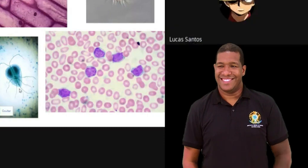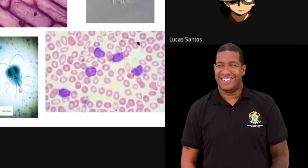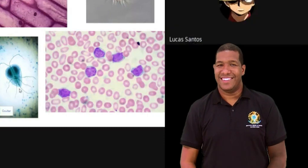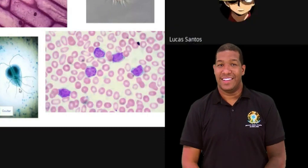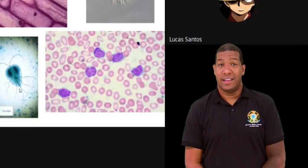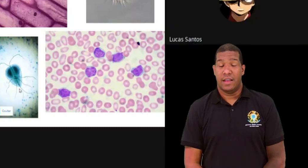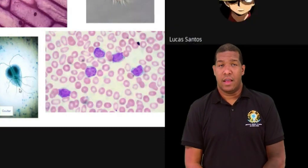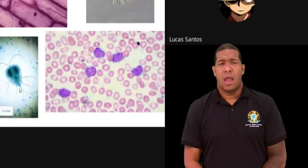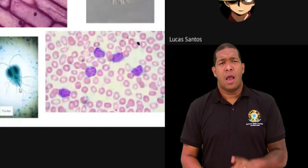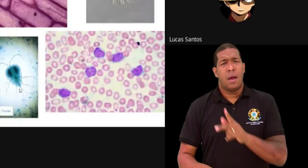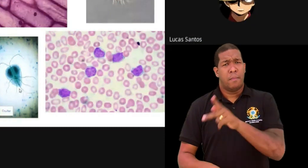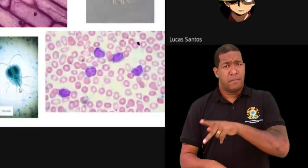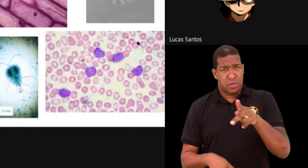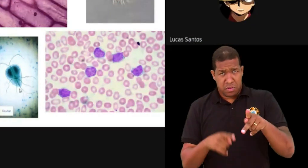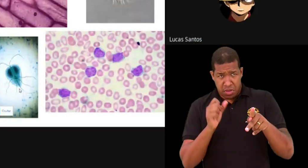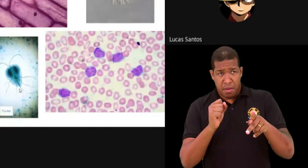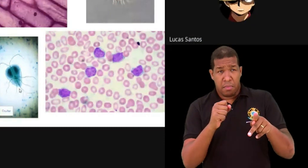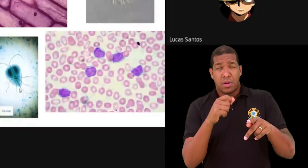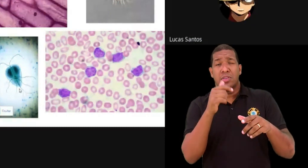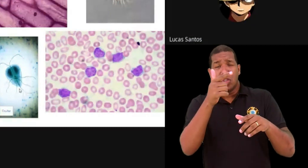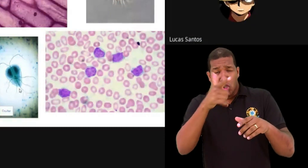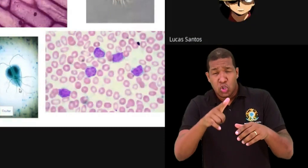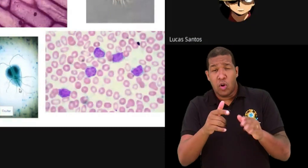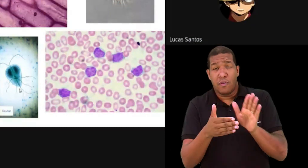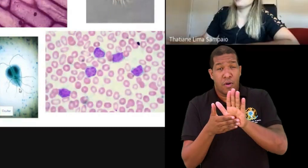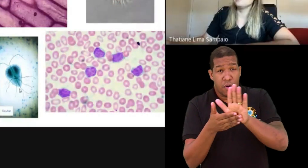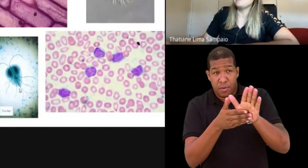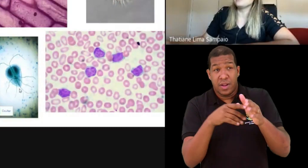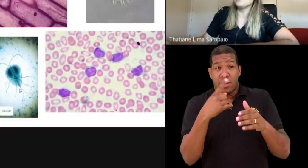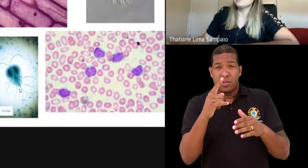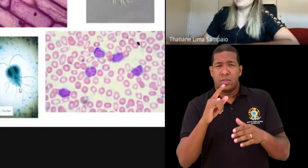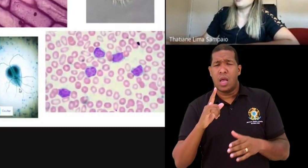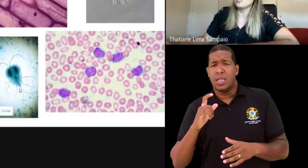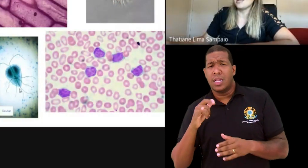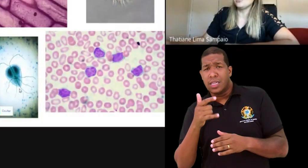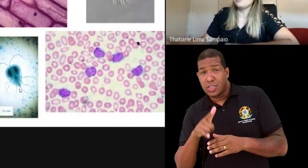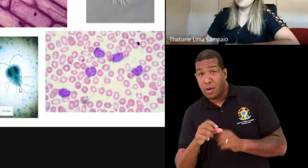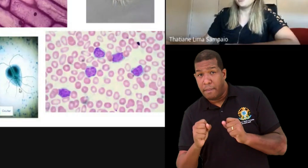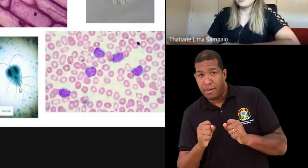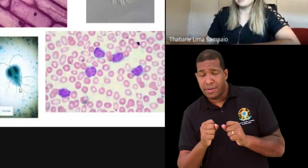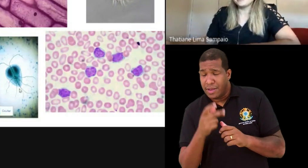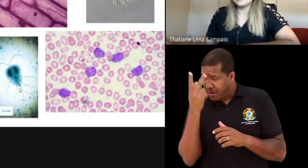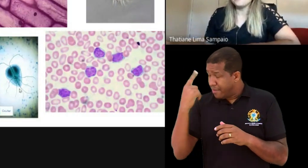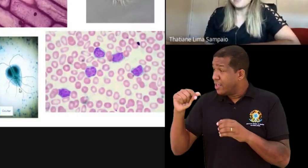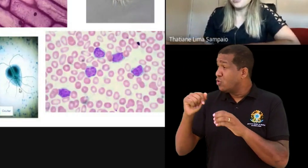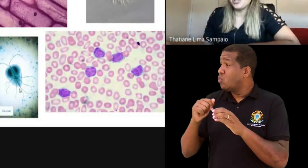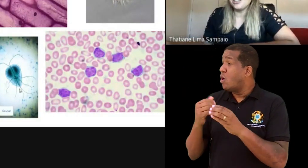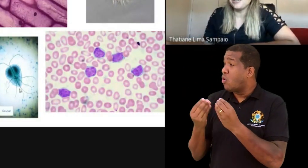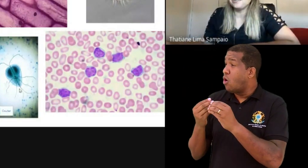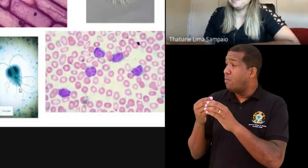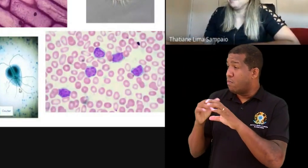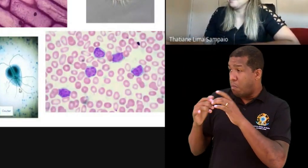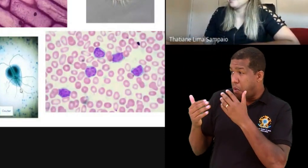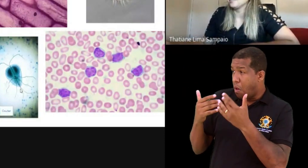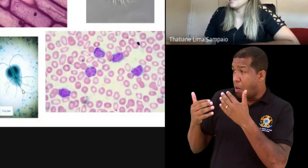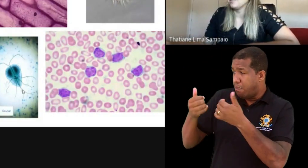Professora, você pode passar o link do seu Instagram novamente, por favor? O pessoal que está aí no chat, por gentileza, vocês